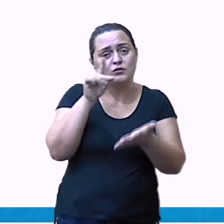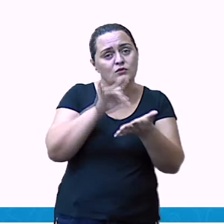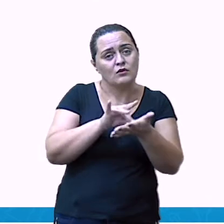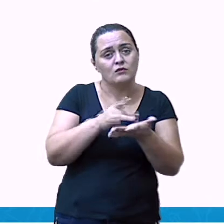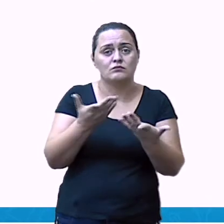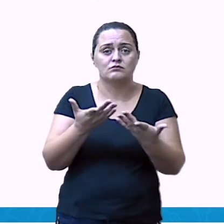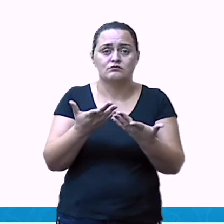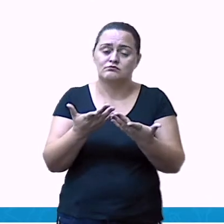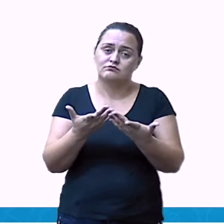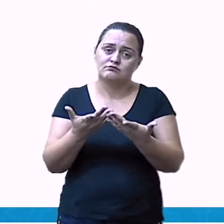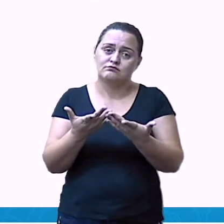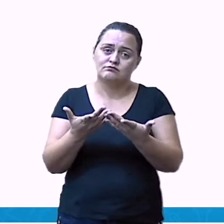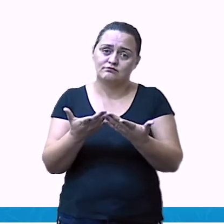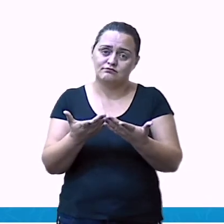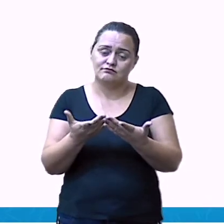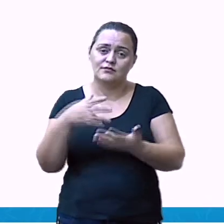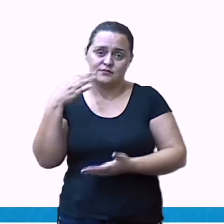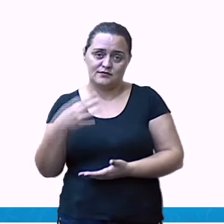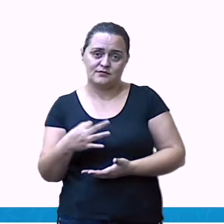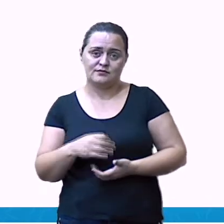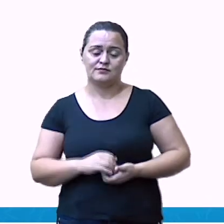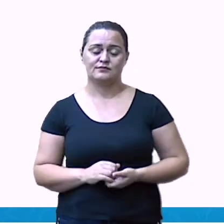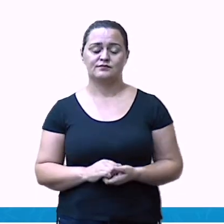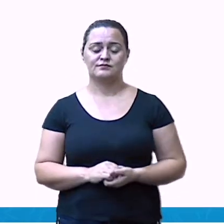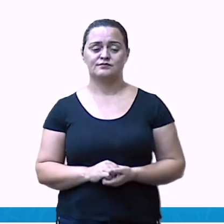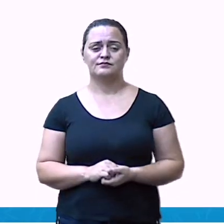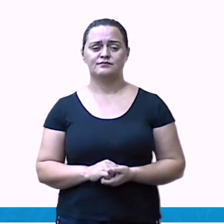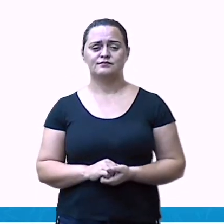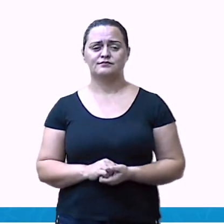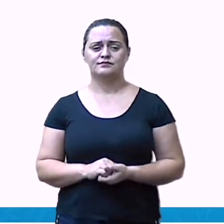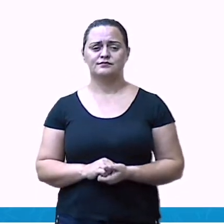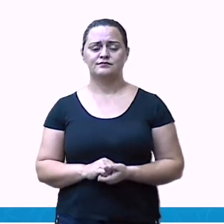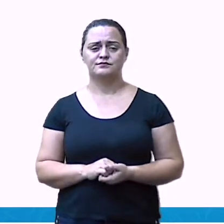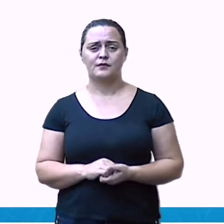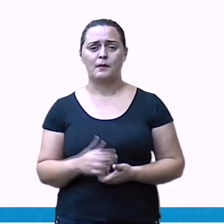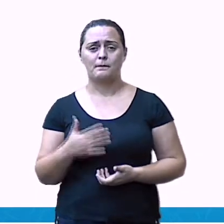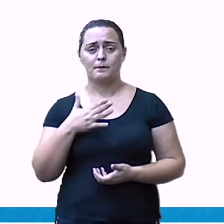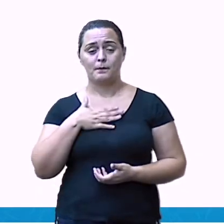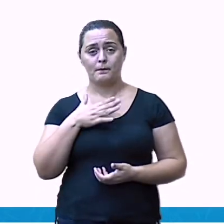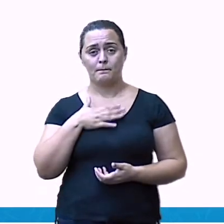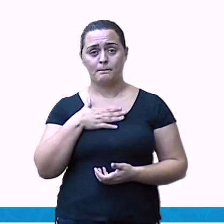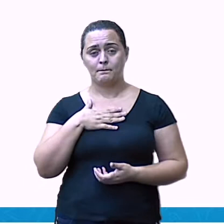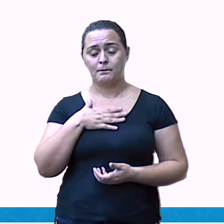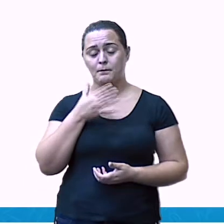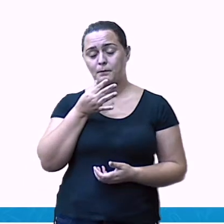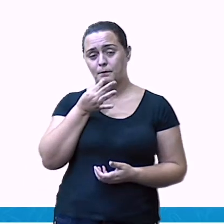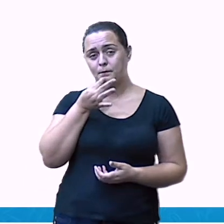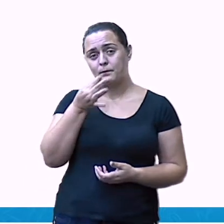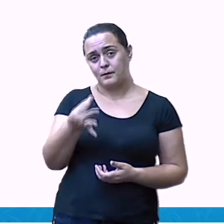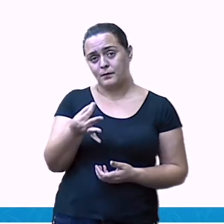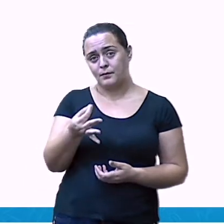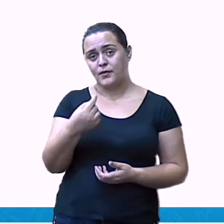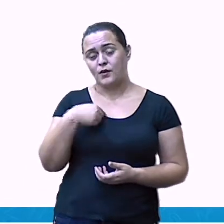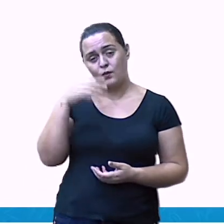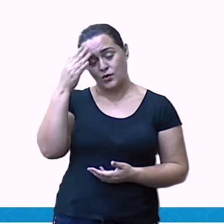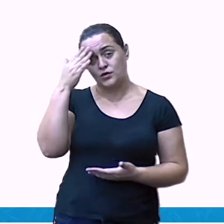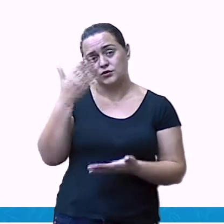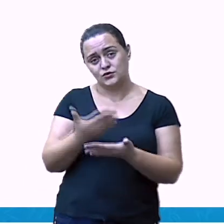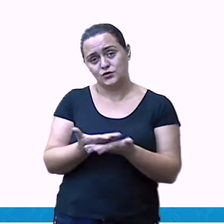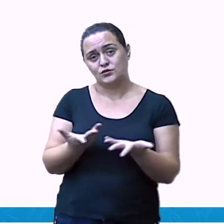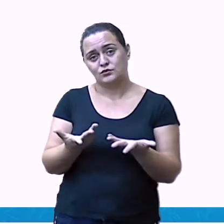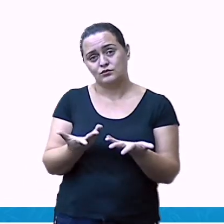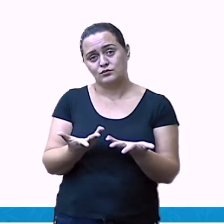contou, né? Então, tem duas questões aí. Mas, na minha opinião, eu acredito que sim, ficaria